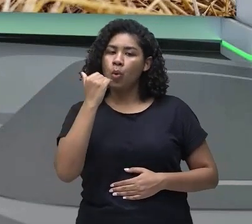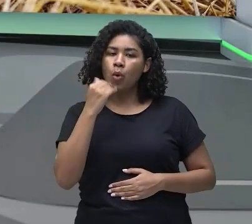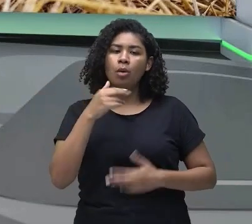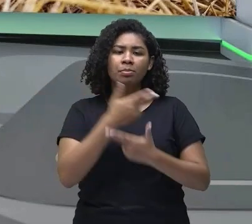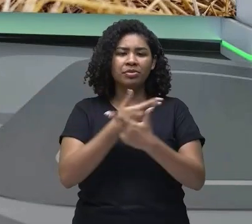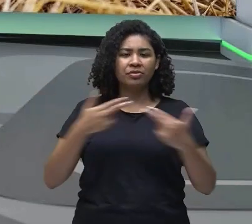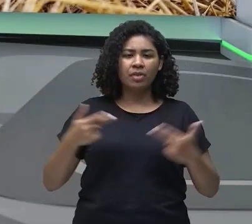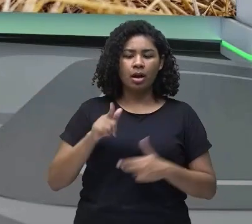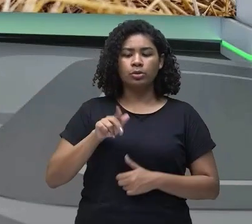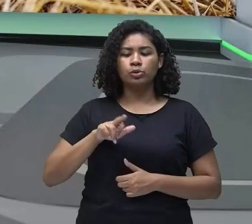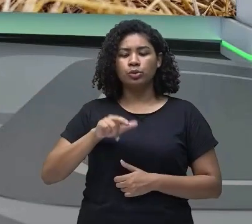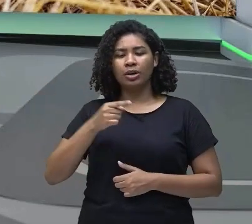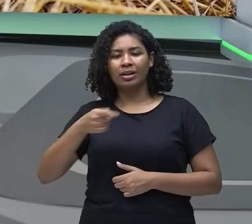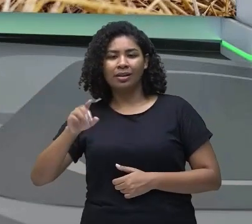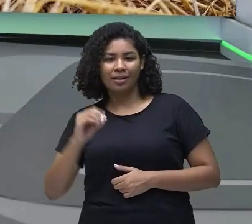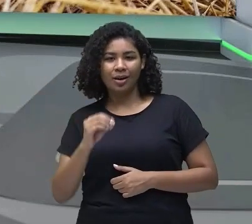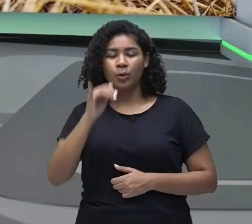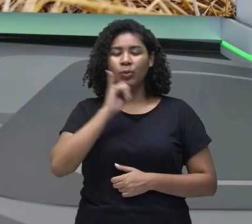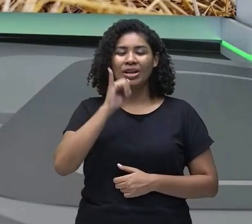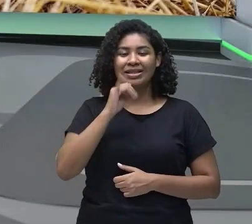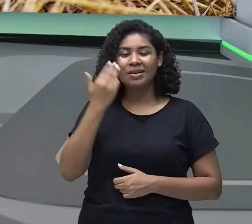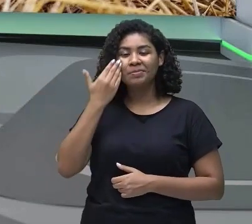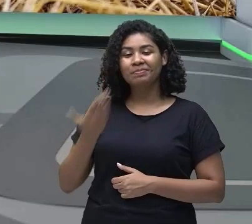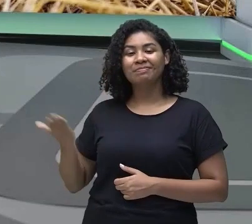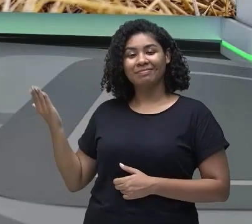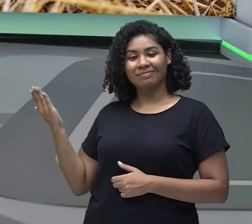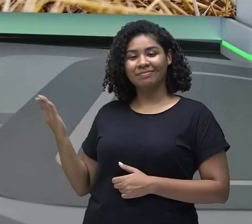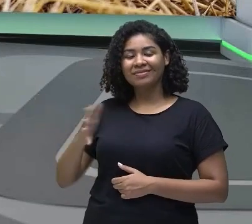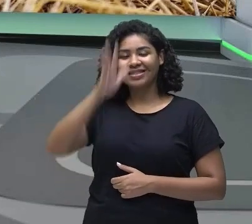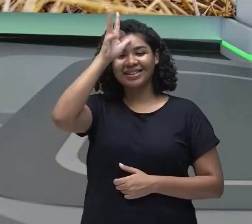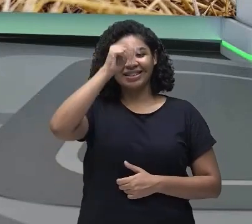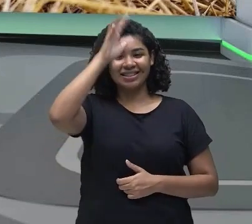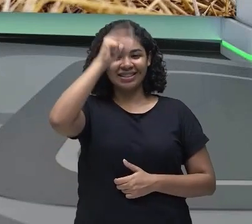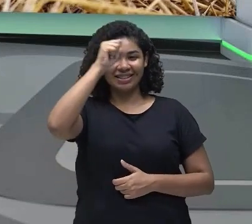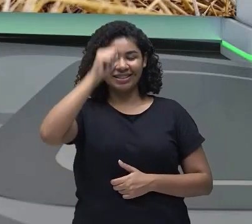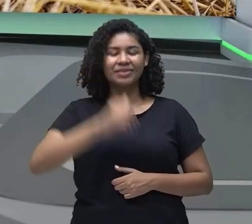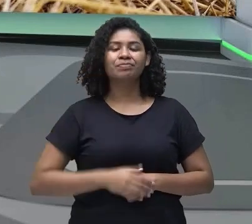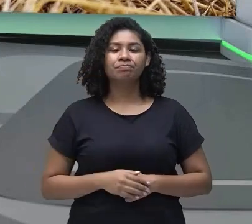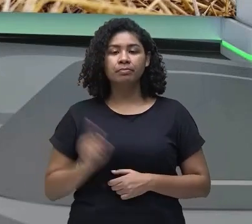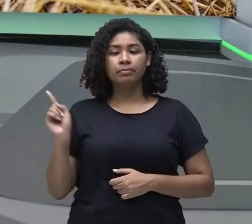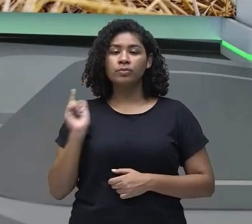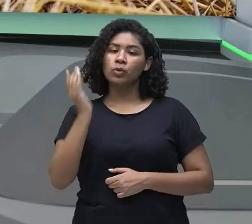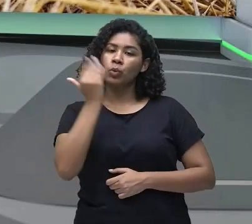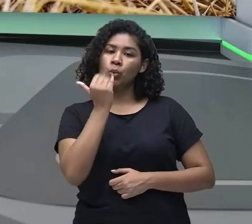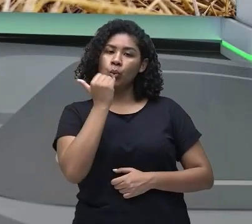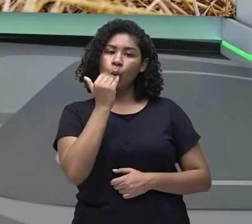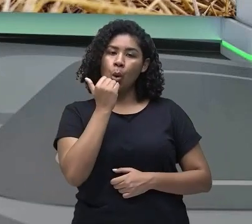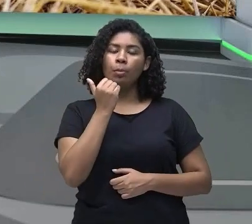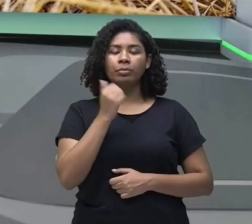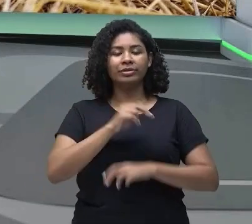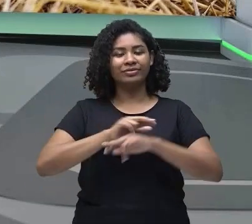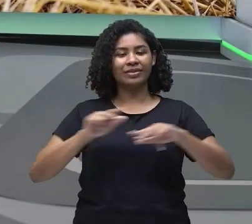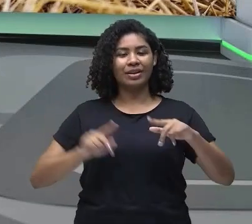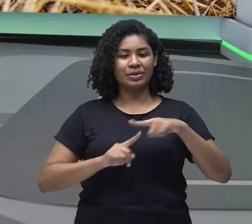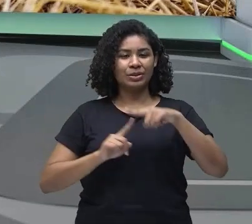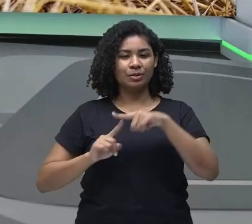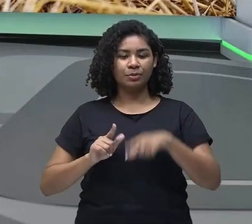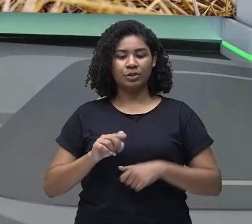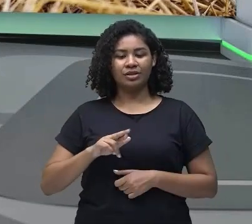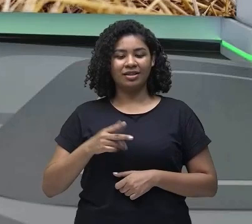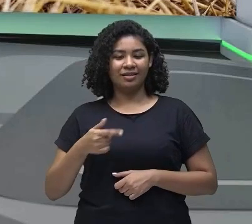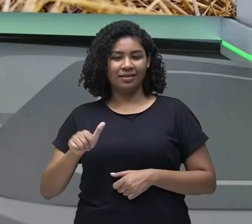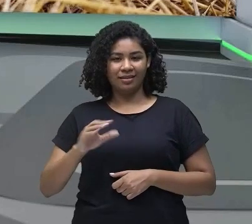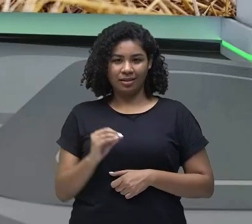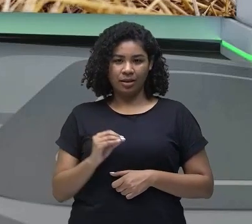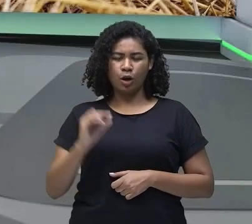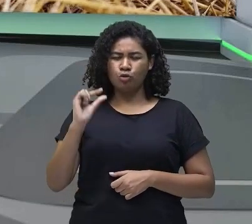sementes e grãos. Como exemplo, a gente trouxe galinha, né, que se alimenta de grãos. O outro exemplo que